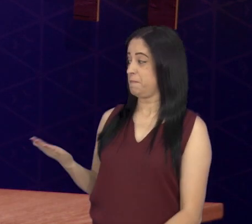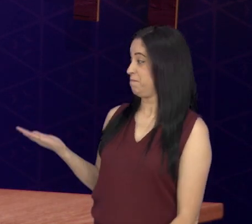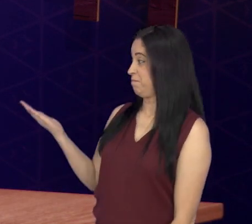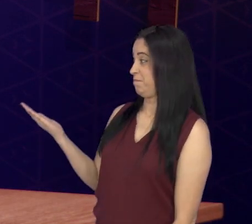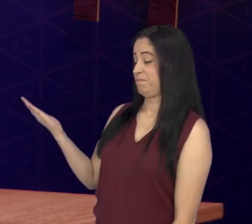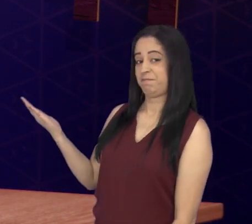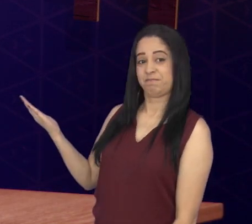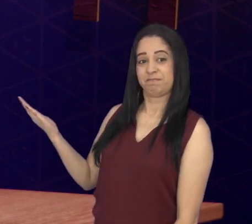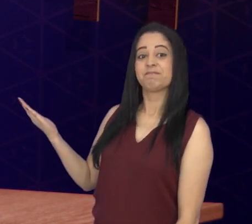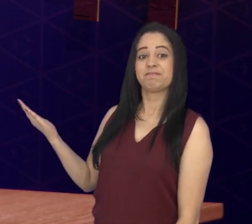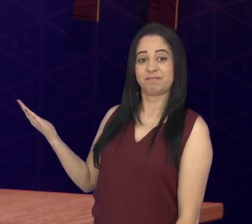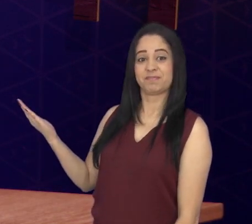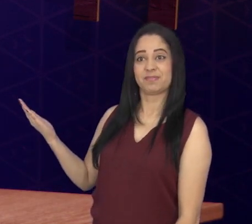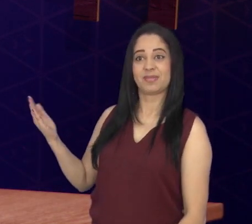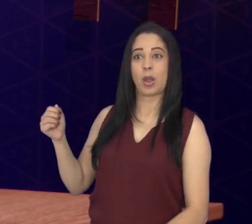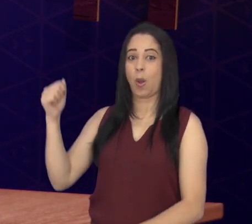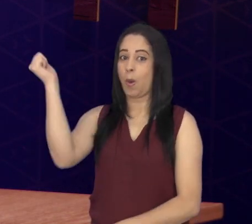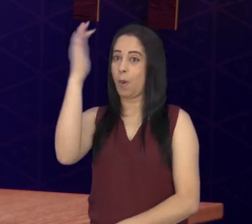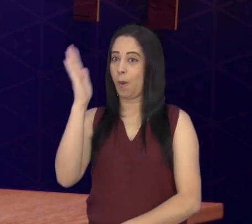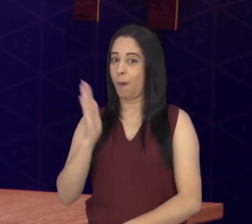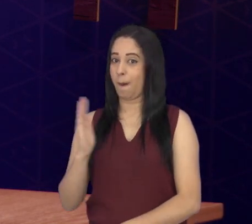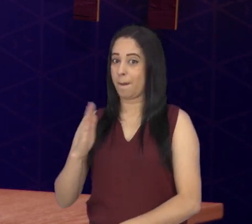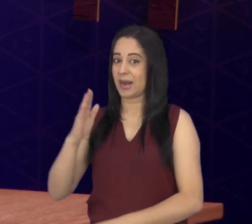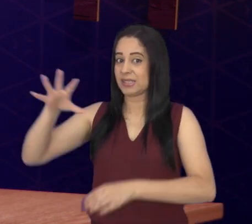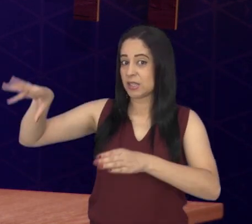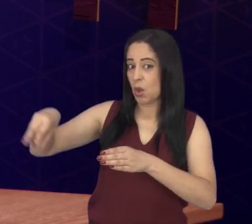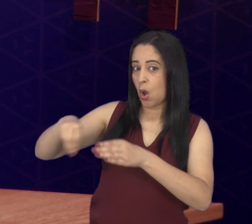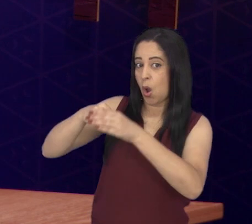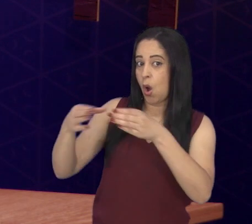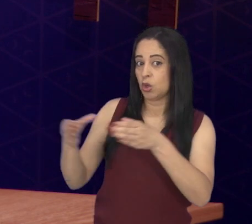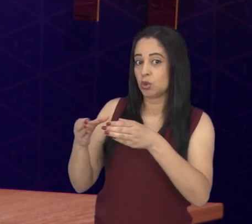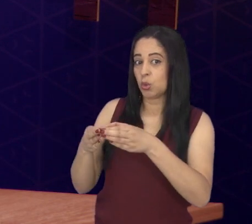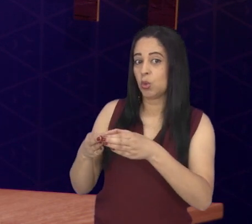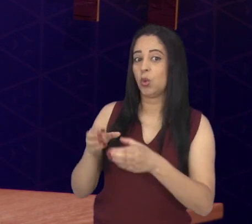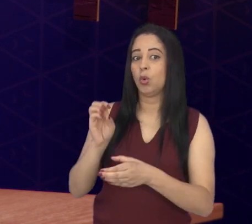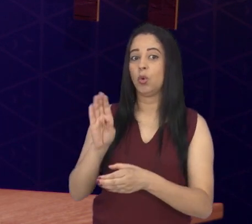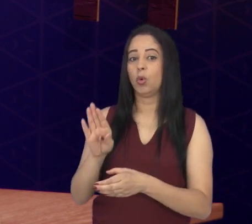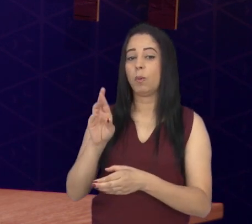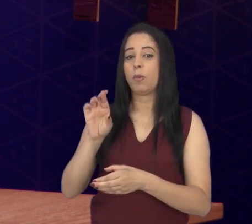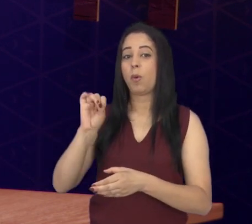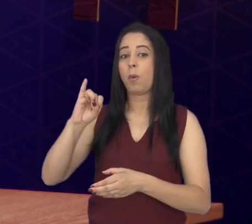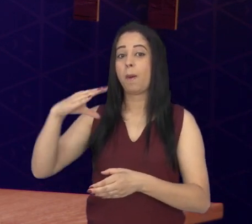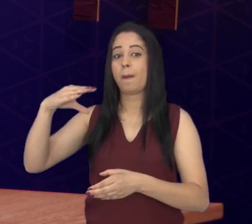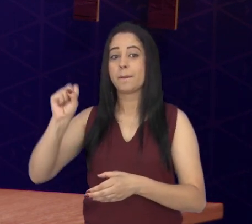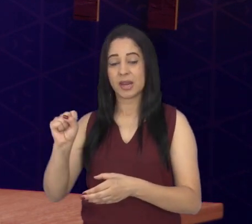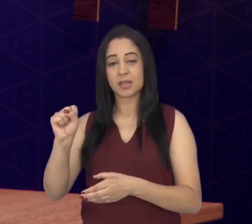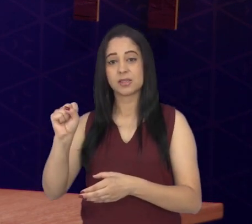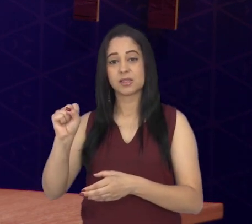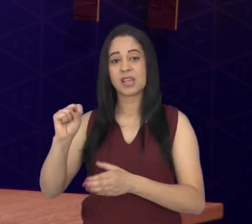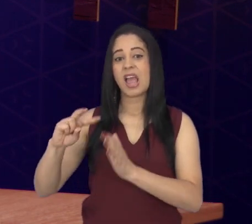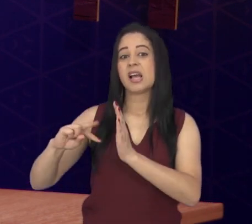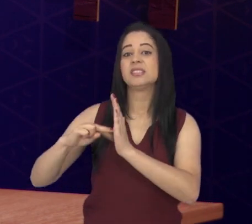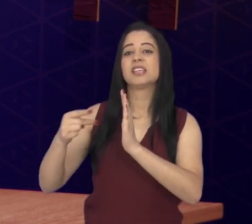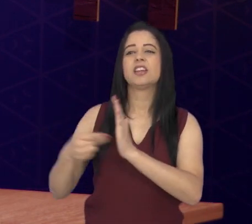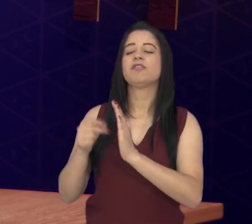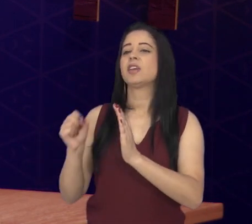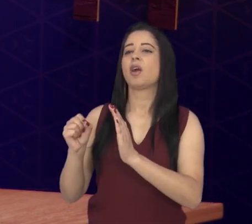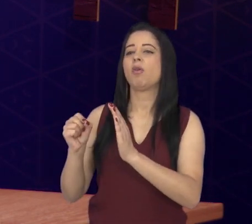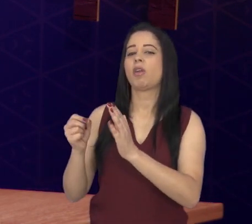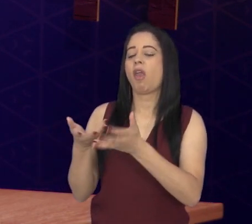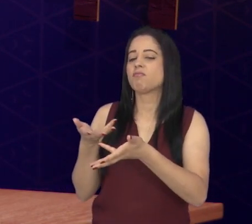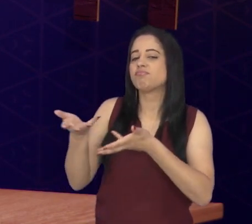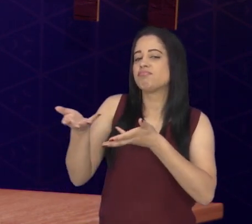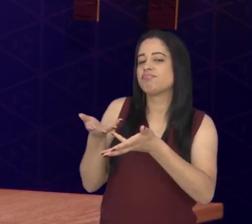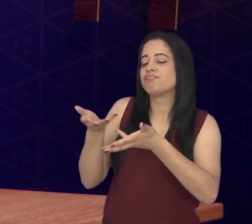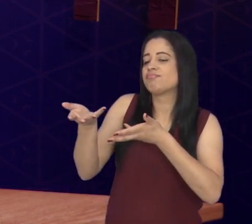do BRICS. Exato. Que é uma galera que se juntou aí de uns países e falou, vamos fechar aqui pra gente ser